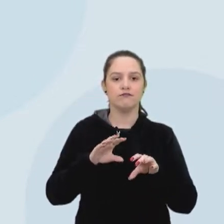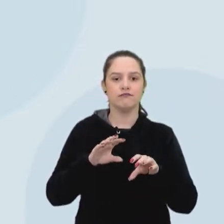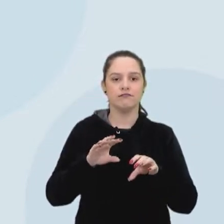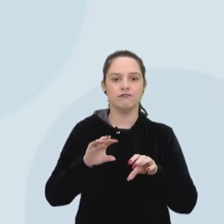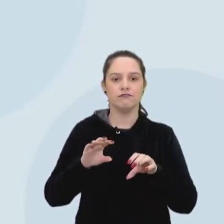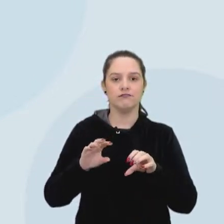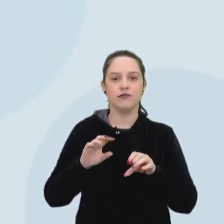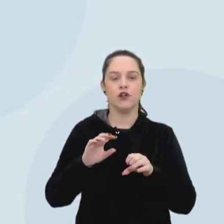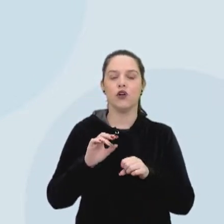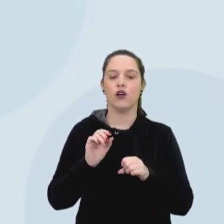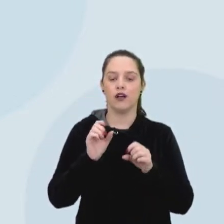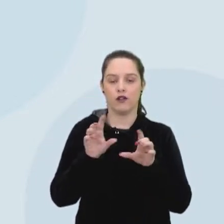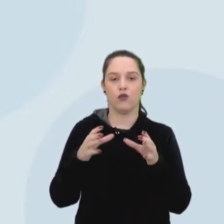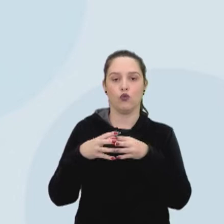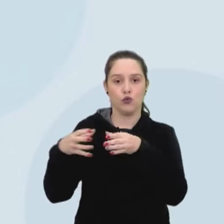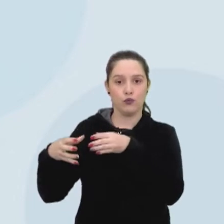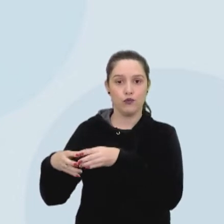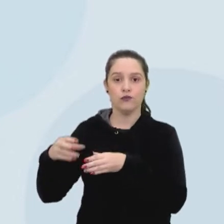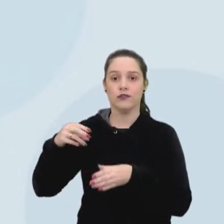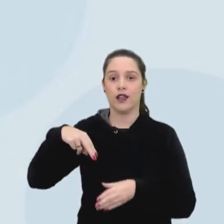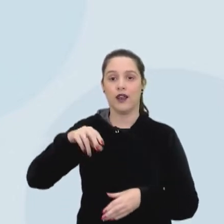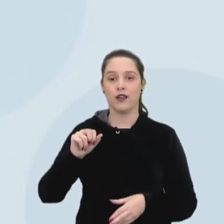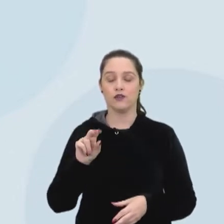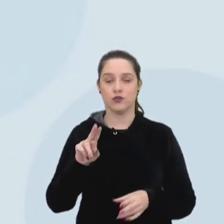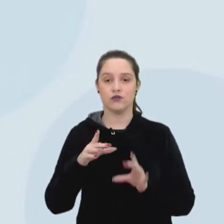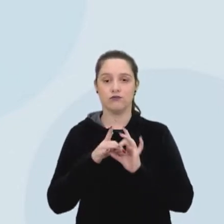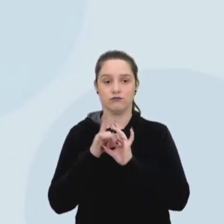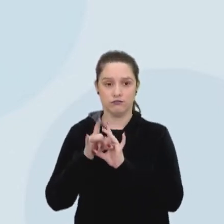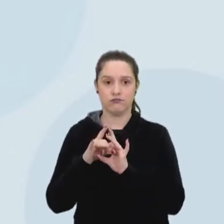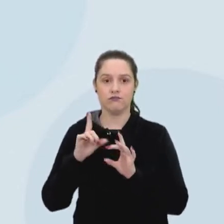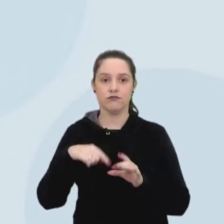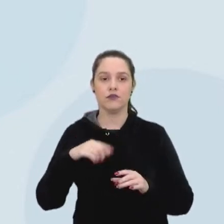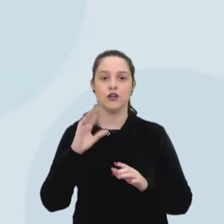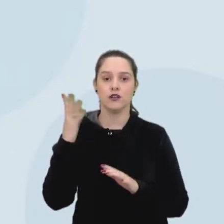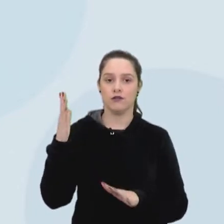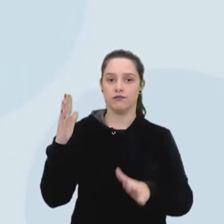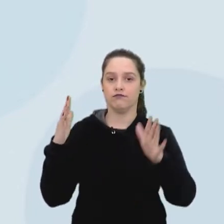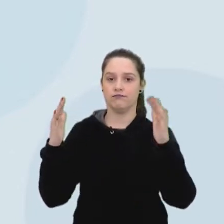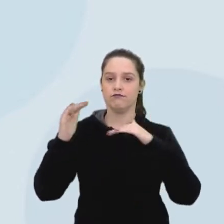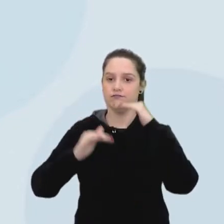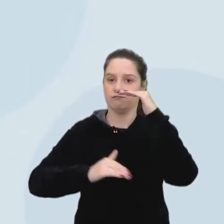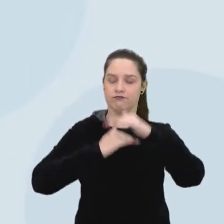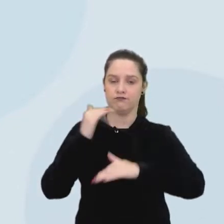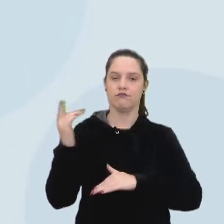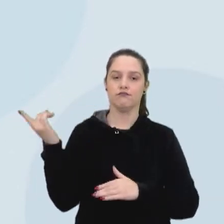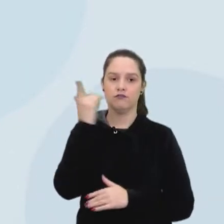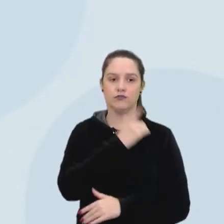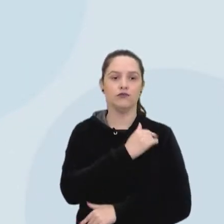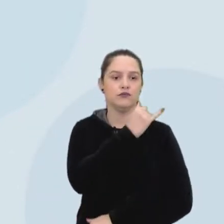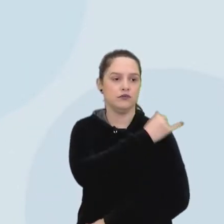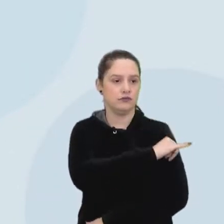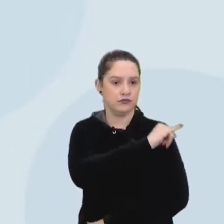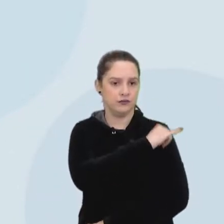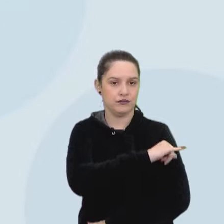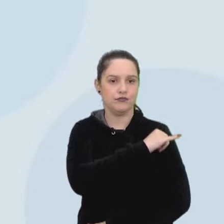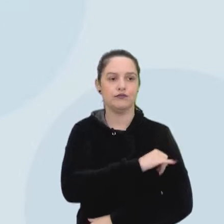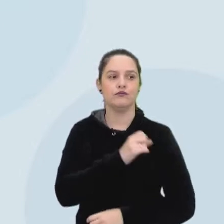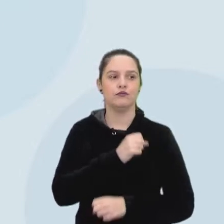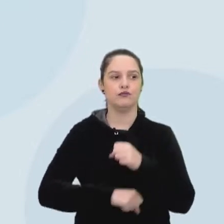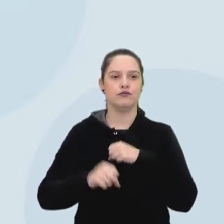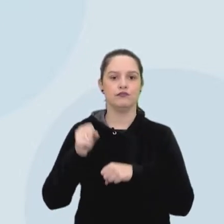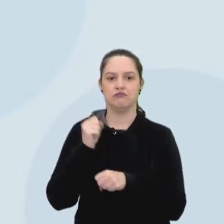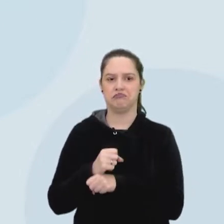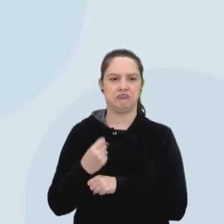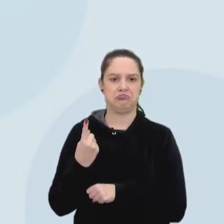na Conferência das Nações Unidas sobre Meio Ambiente e Desenvolvimento, realizada no Rio de Janeiro em